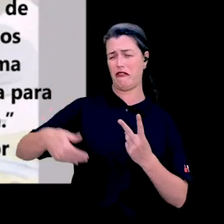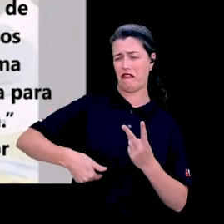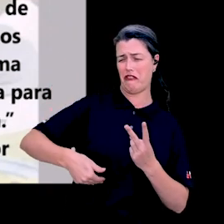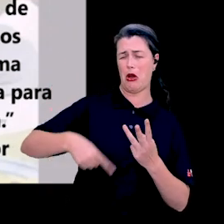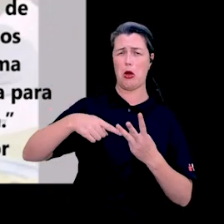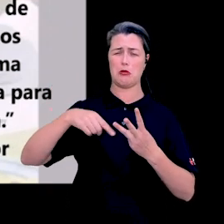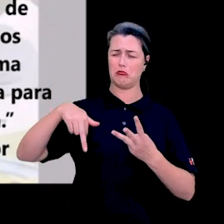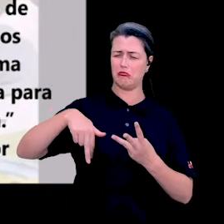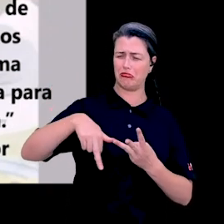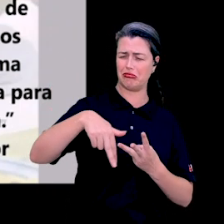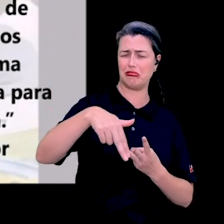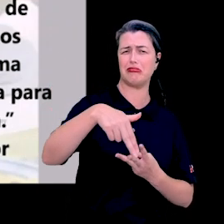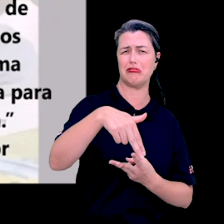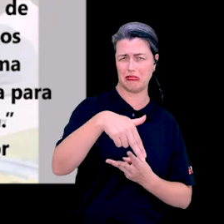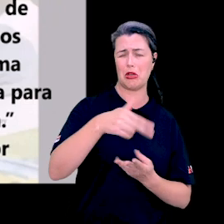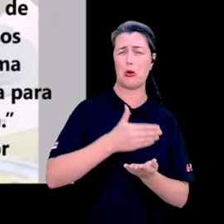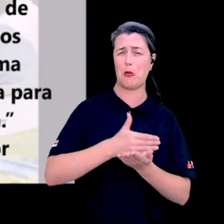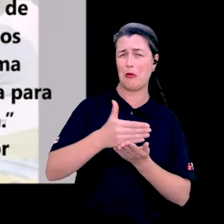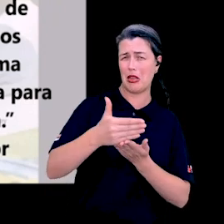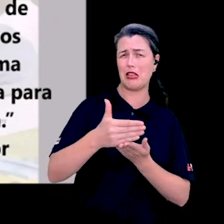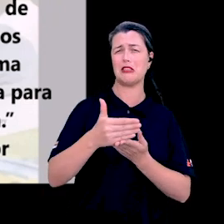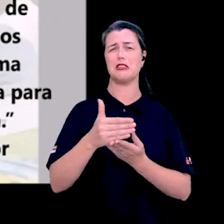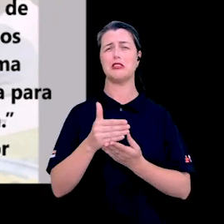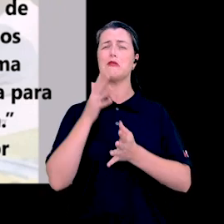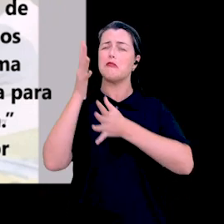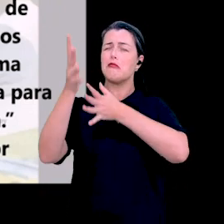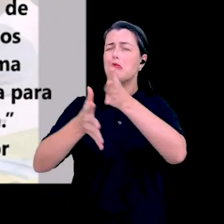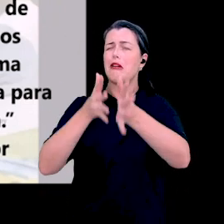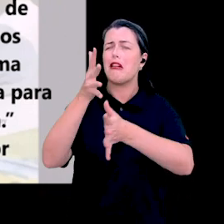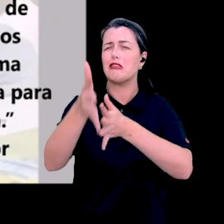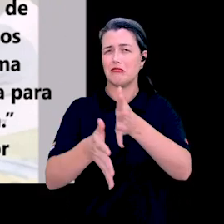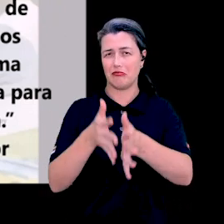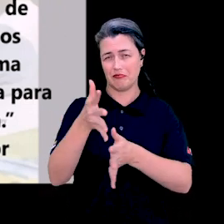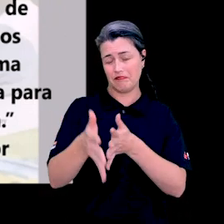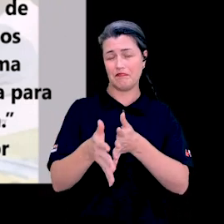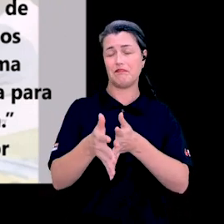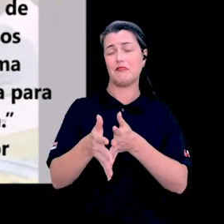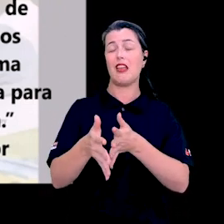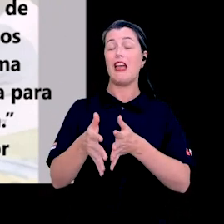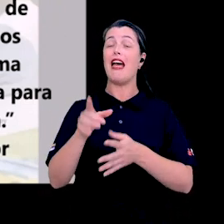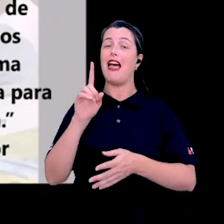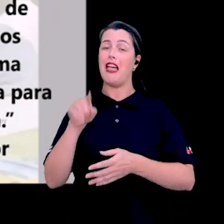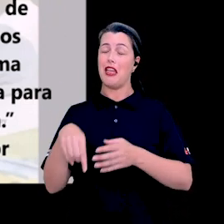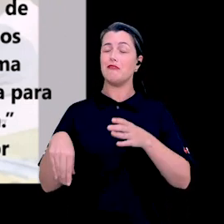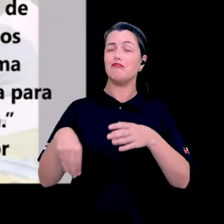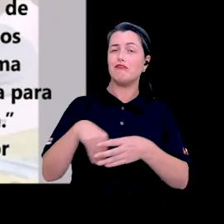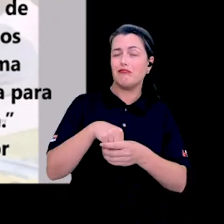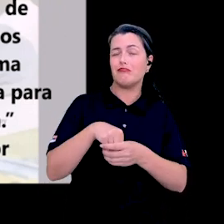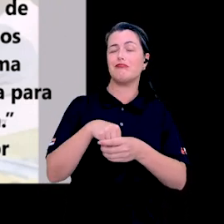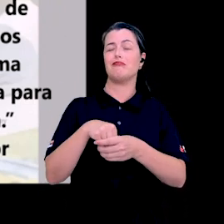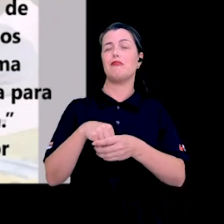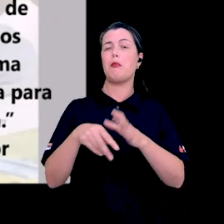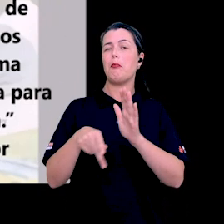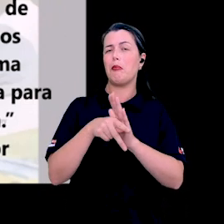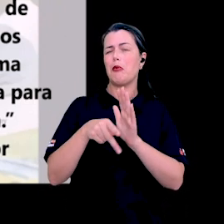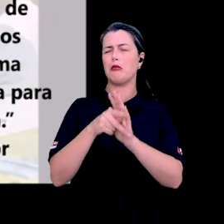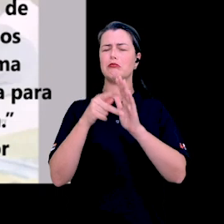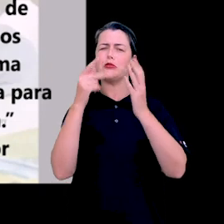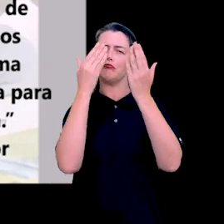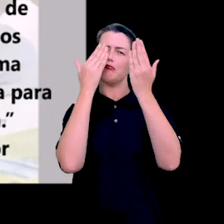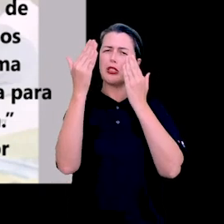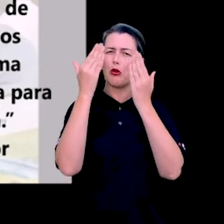primeiros passos, articular as primeiras palavras, são traços psicológicos presentes